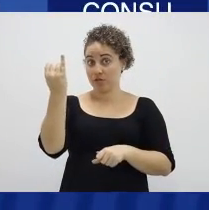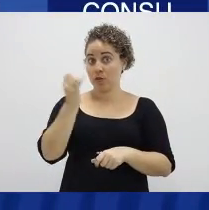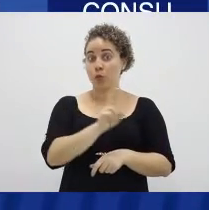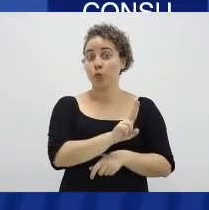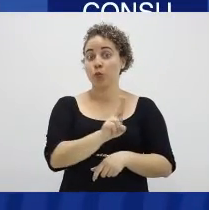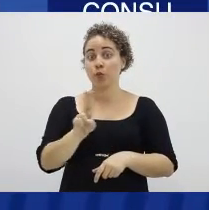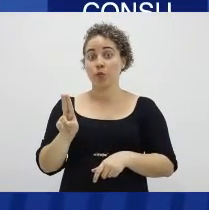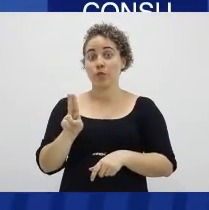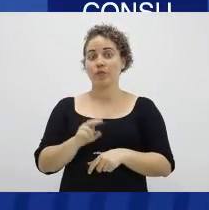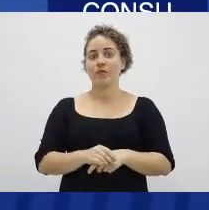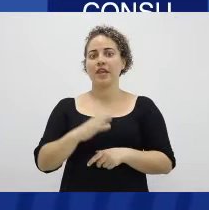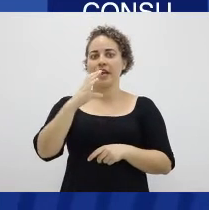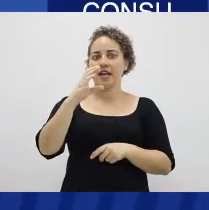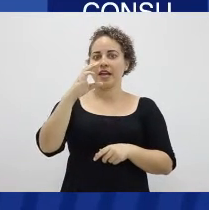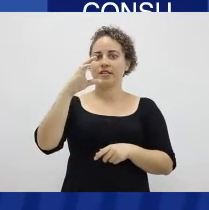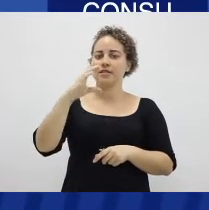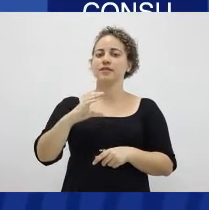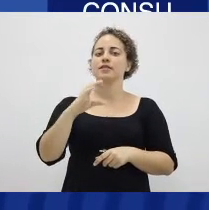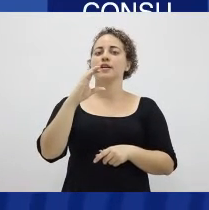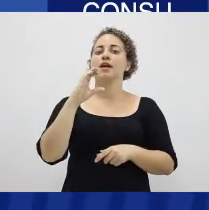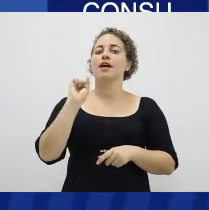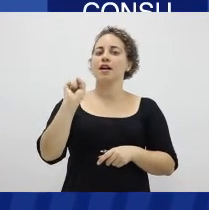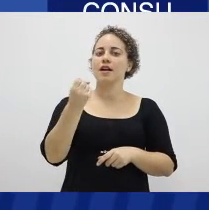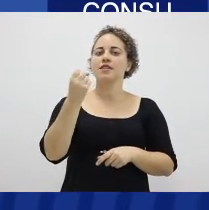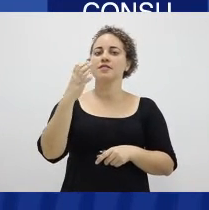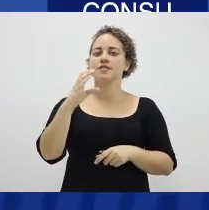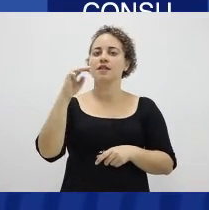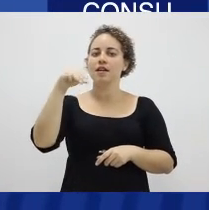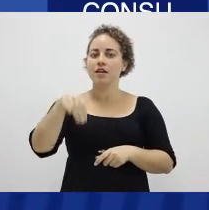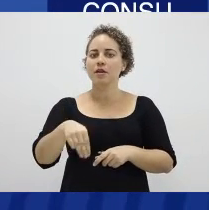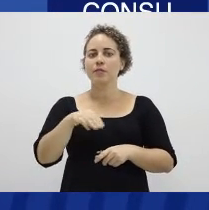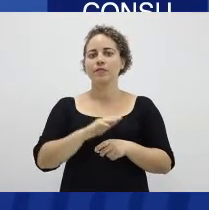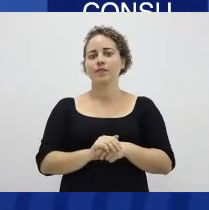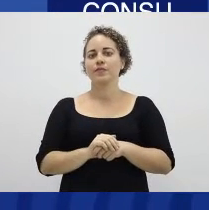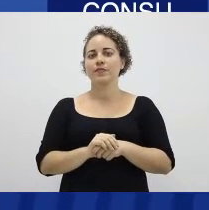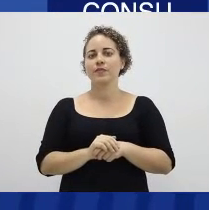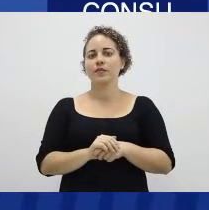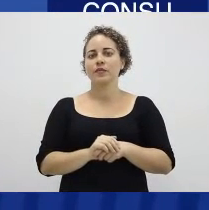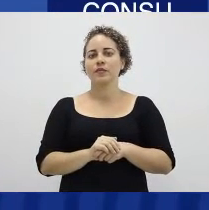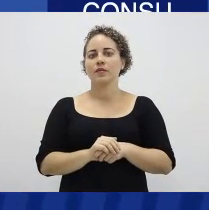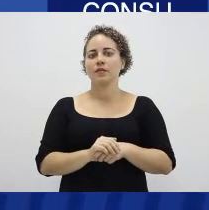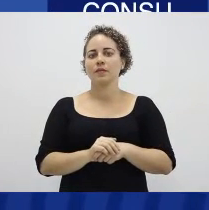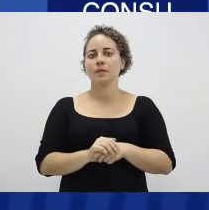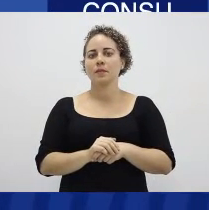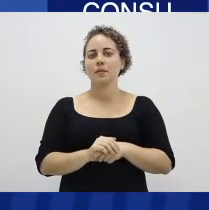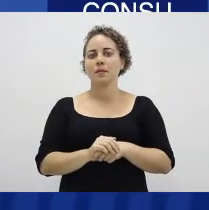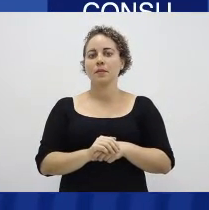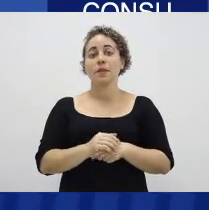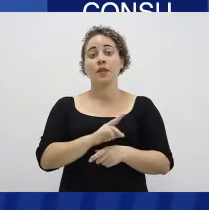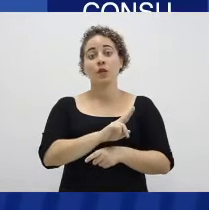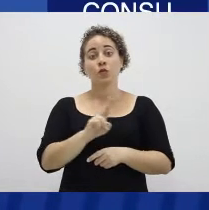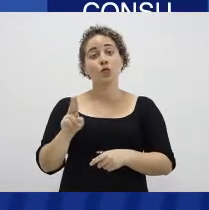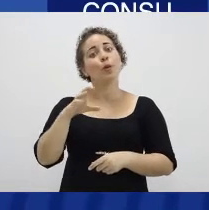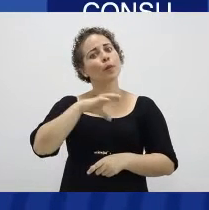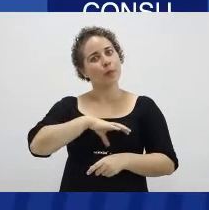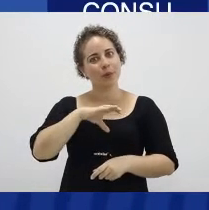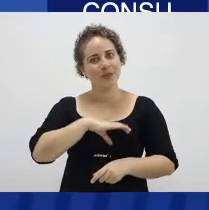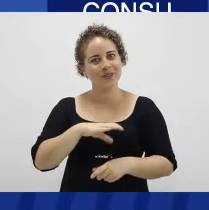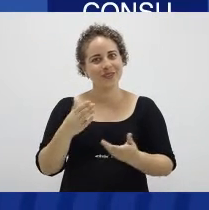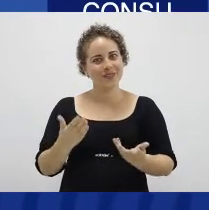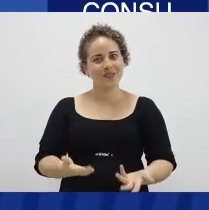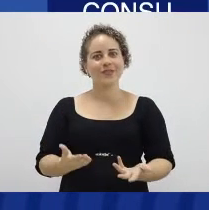de SCM. Em inglês, Supply Chain Management. Usando o nosso português,